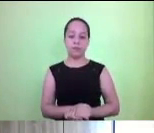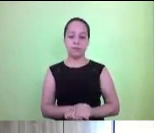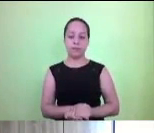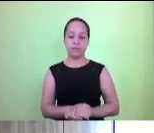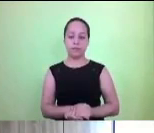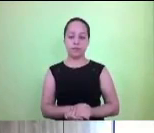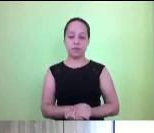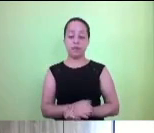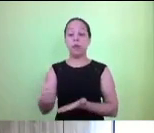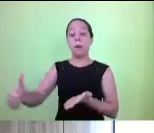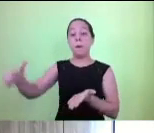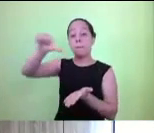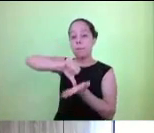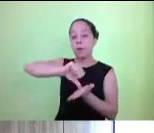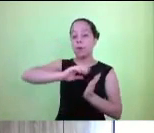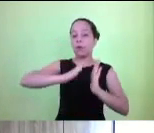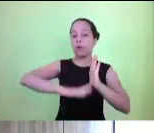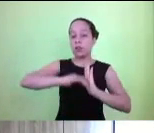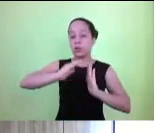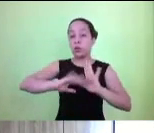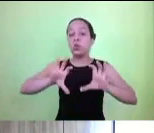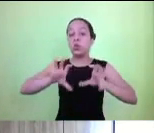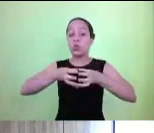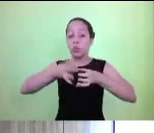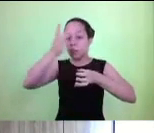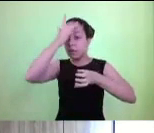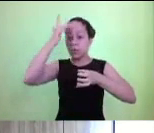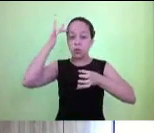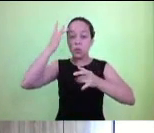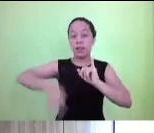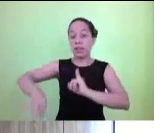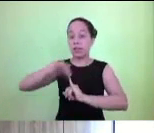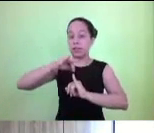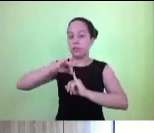Polo Colatina, público externo.